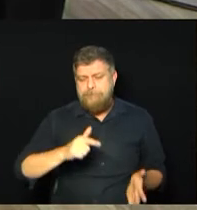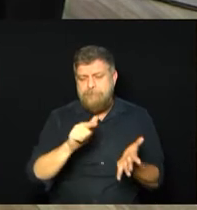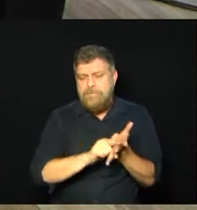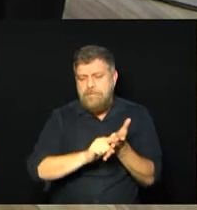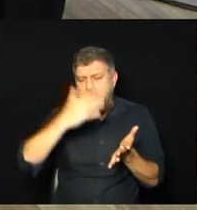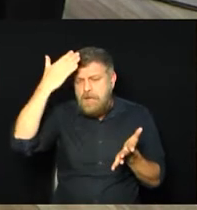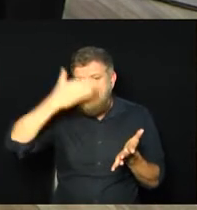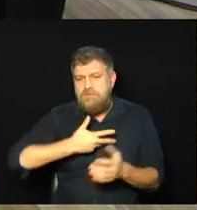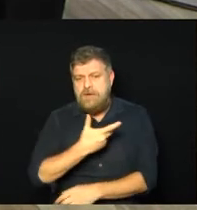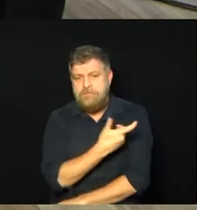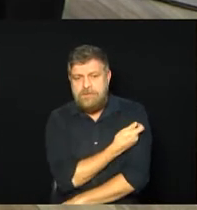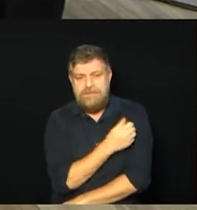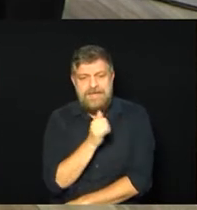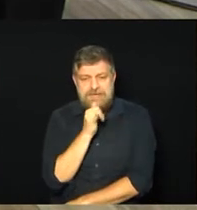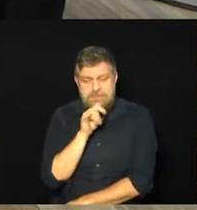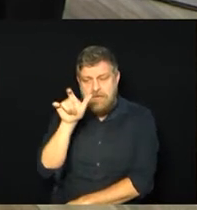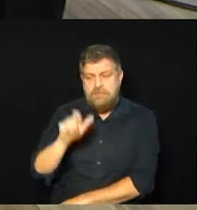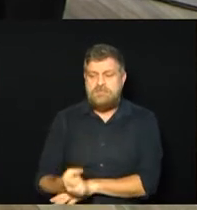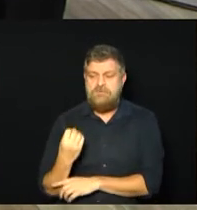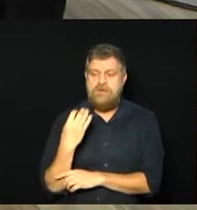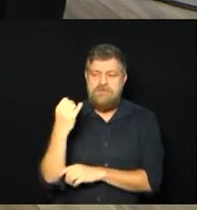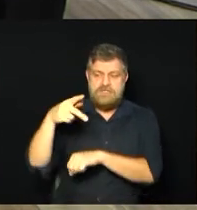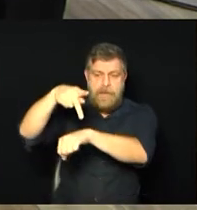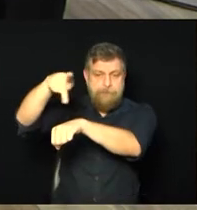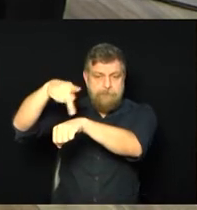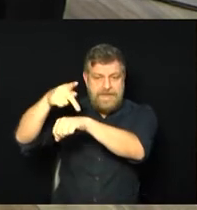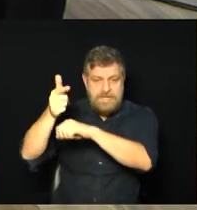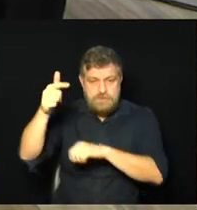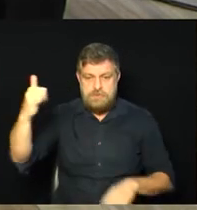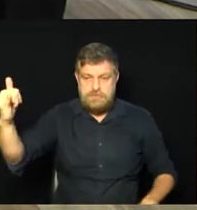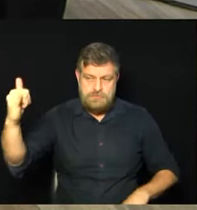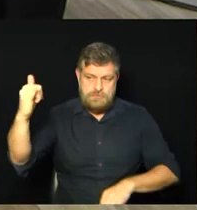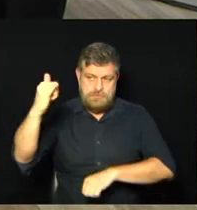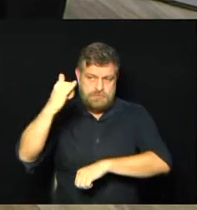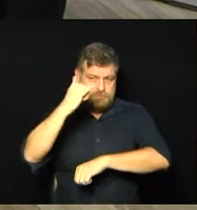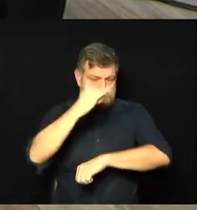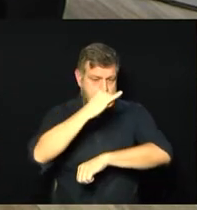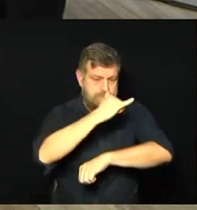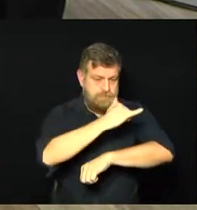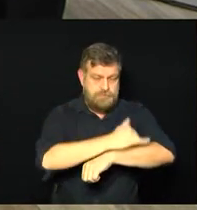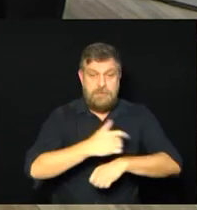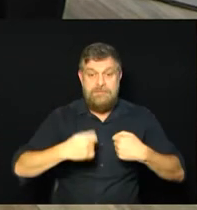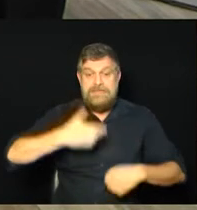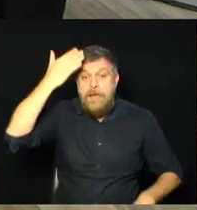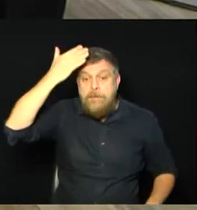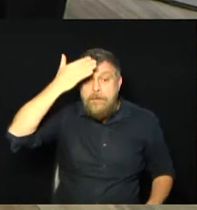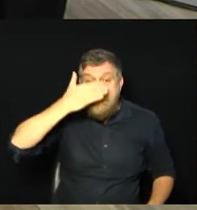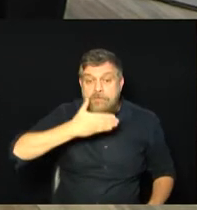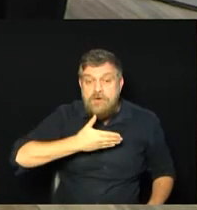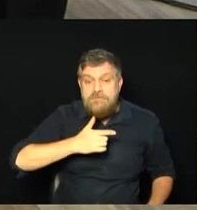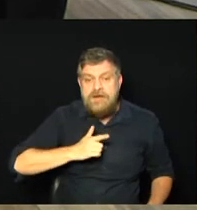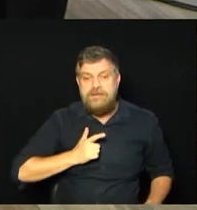da vacina? O viajante está em outro país, chega ao Brasil e aí teria que apresentar a